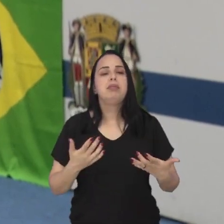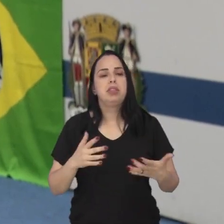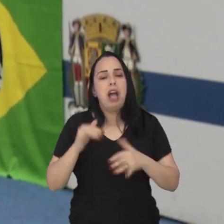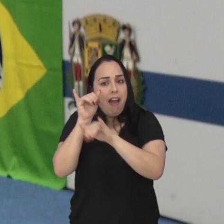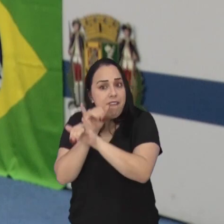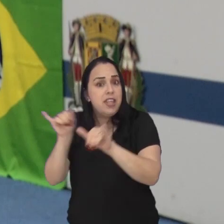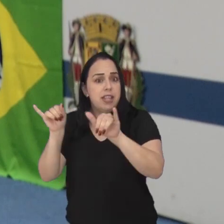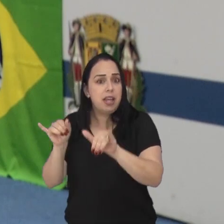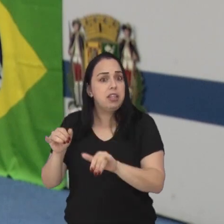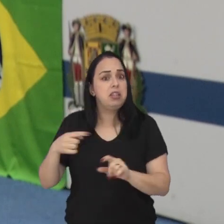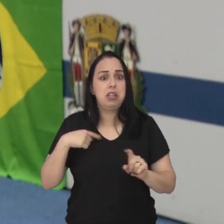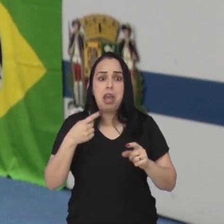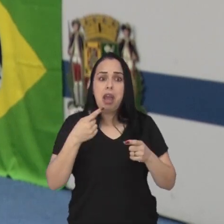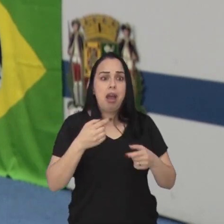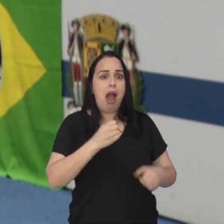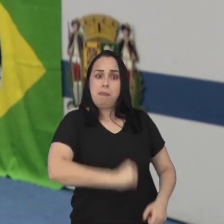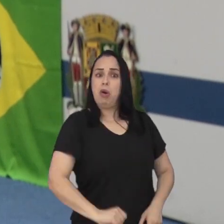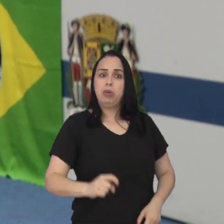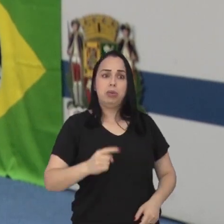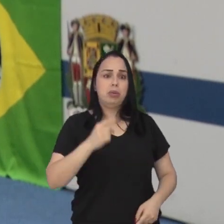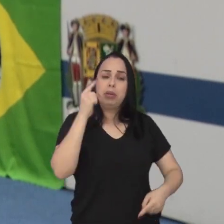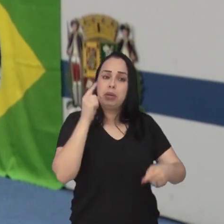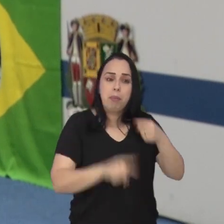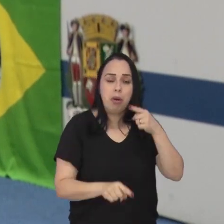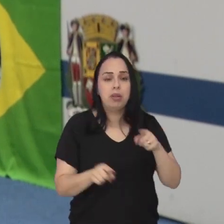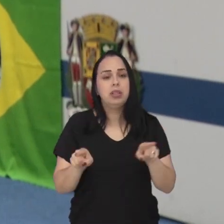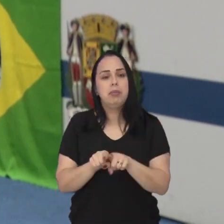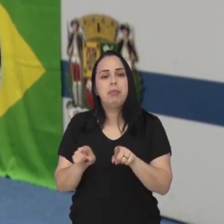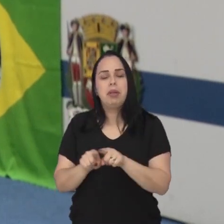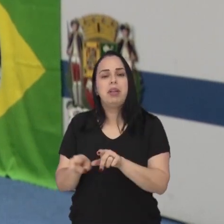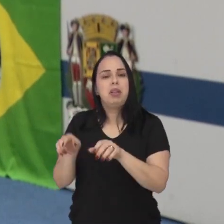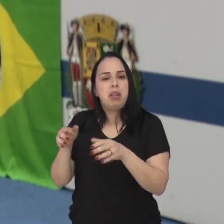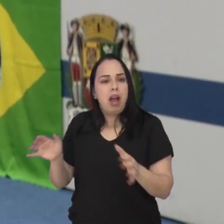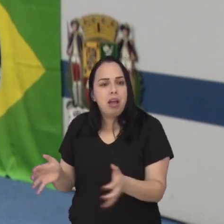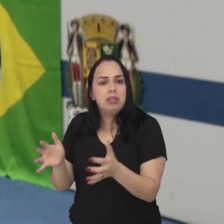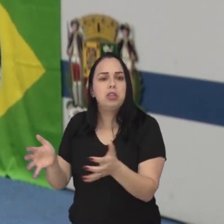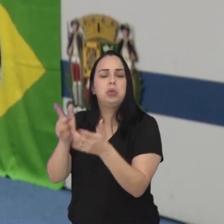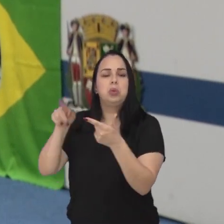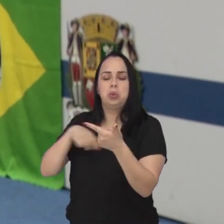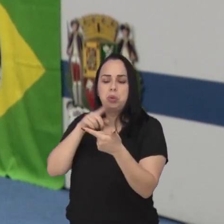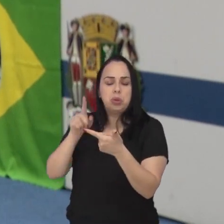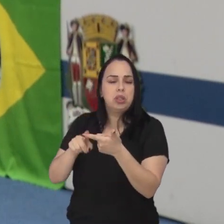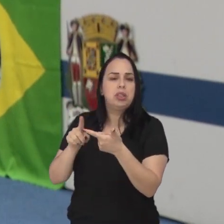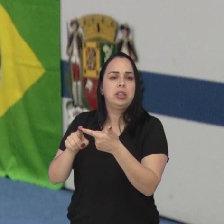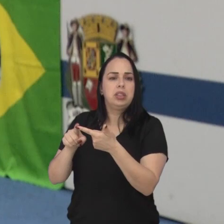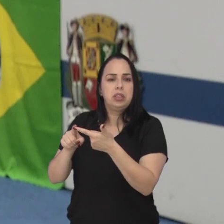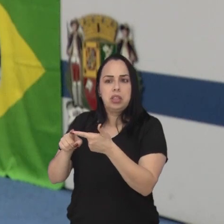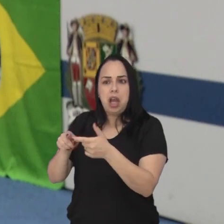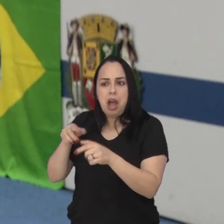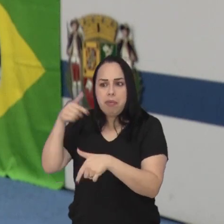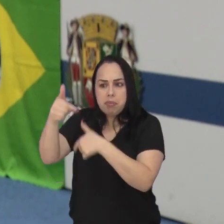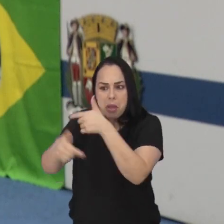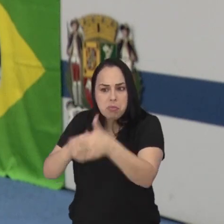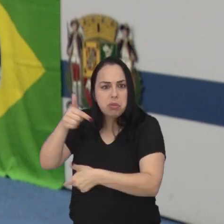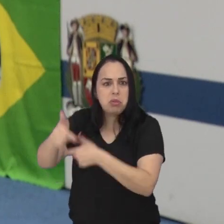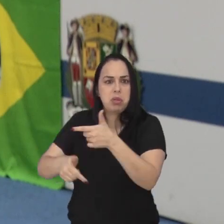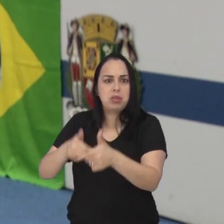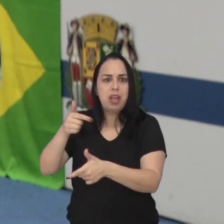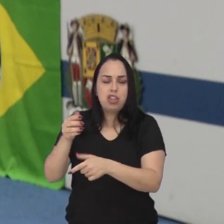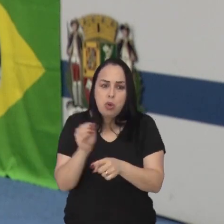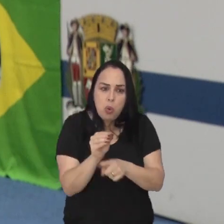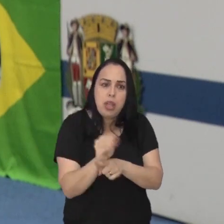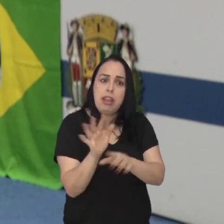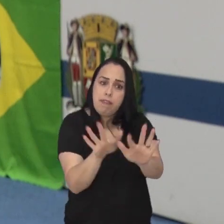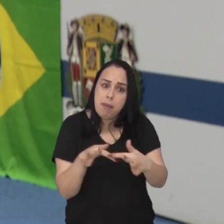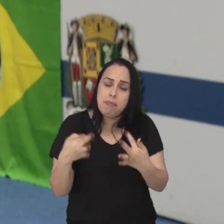a gente levar essa comunicação. Eu acho que criar política pública de educação, de emprego, das condições